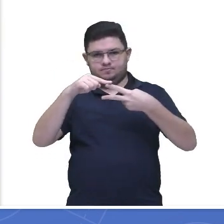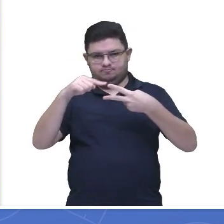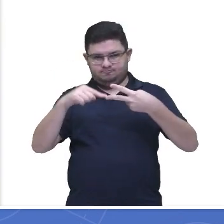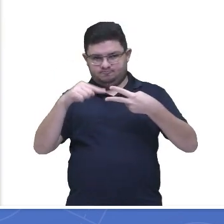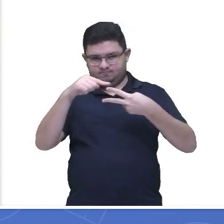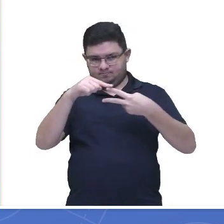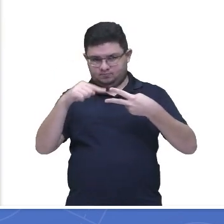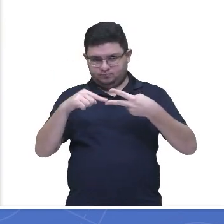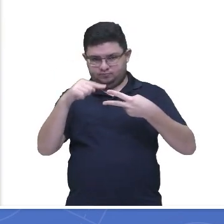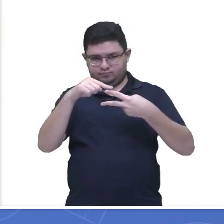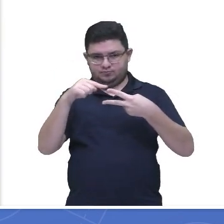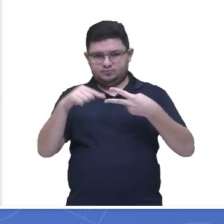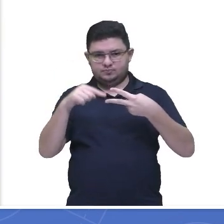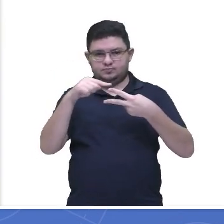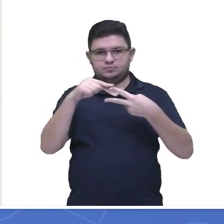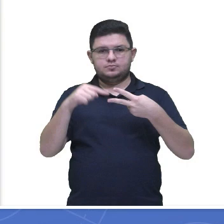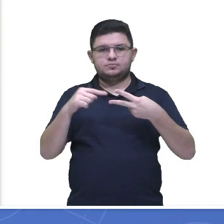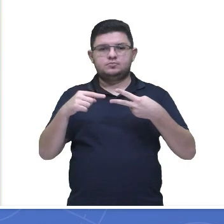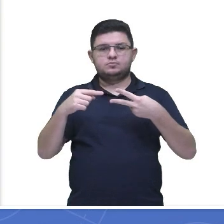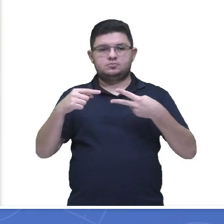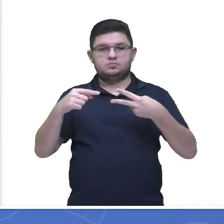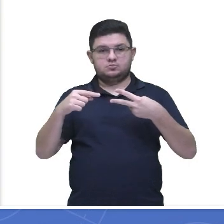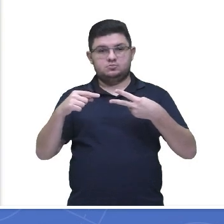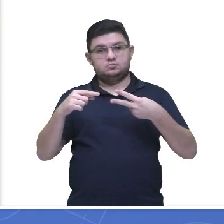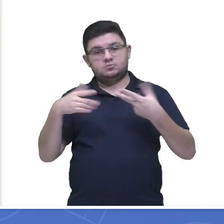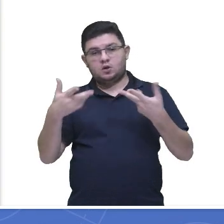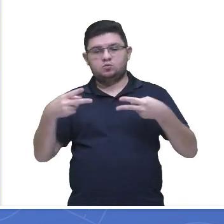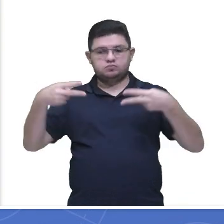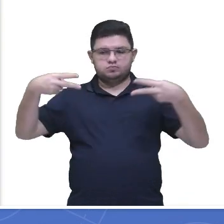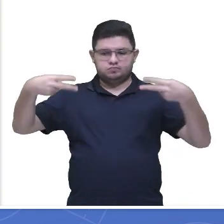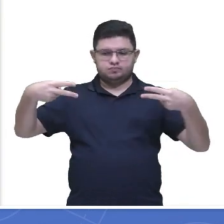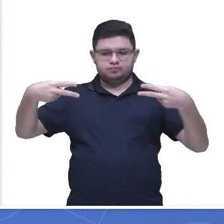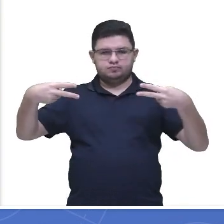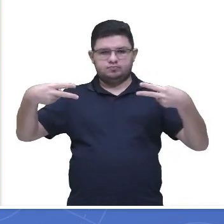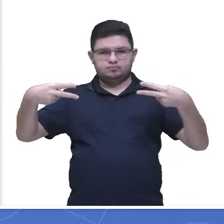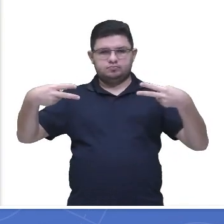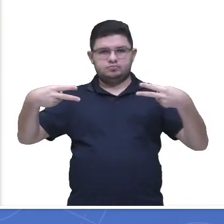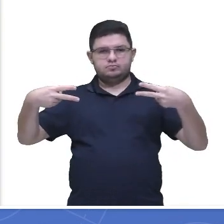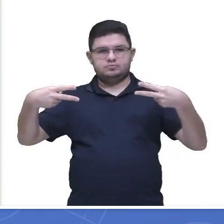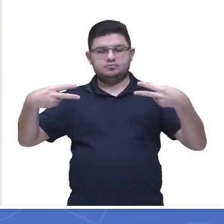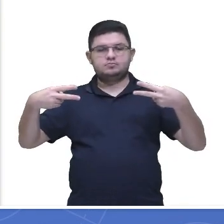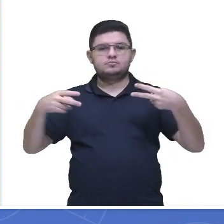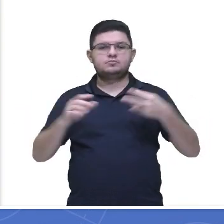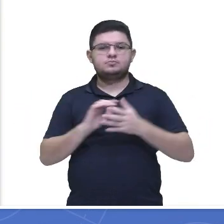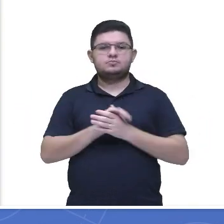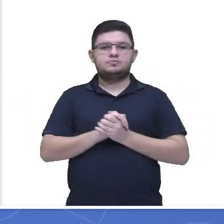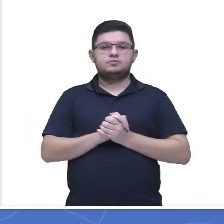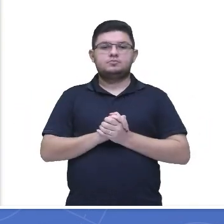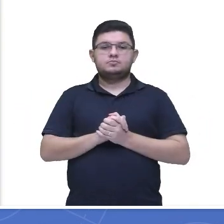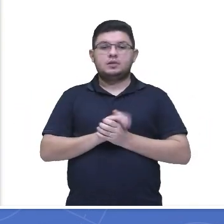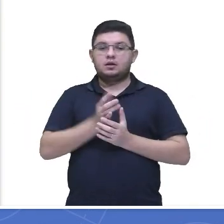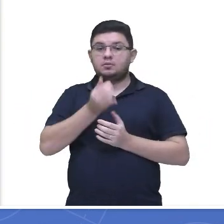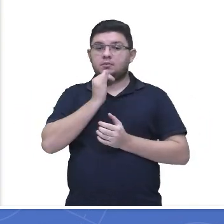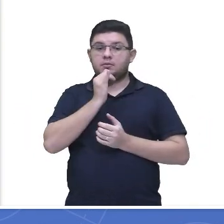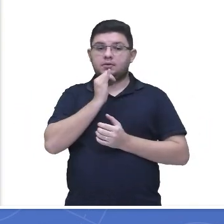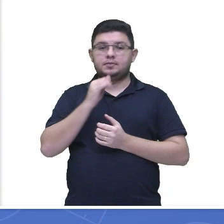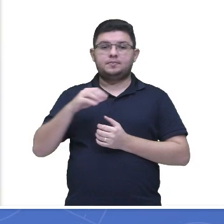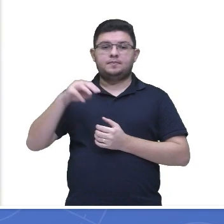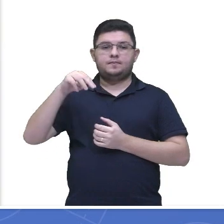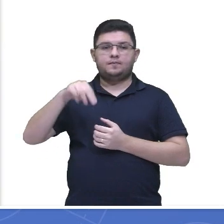ligações. Como exemplo, eu trago para vocês o miceno.